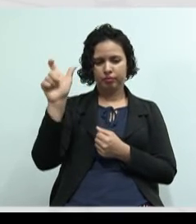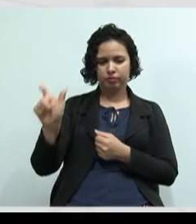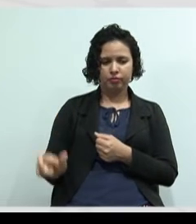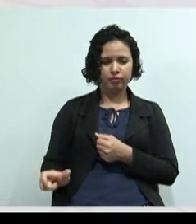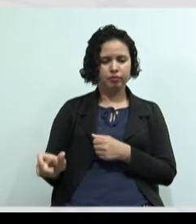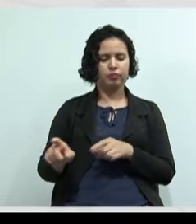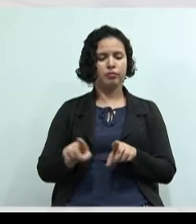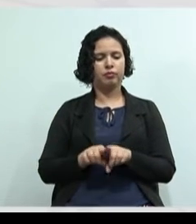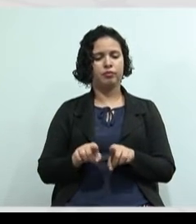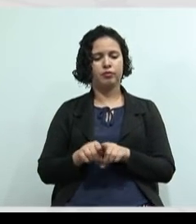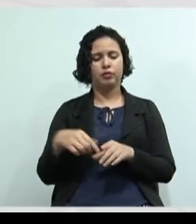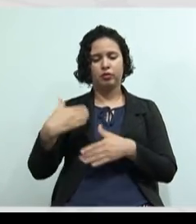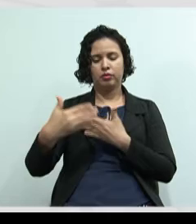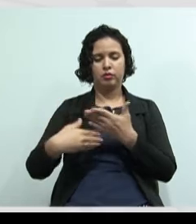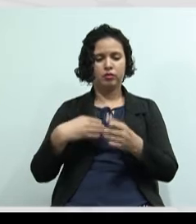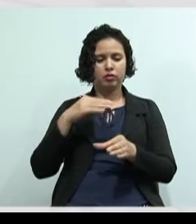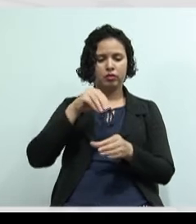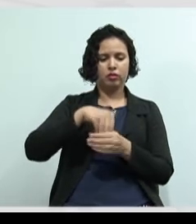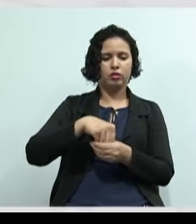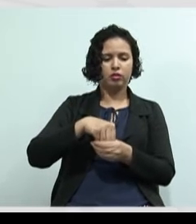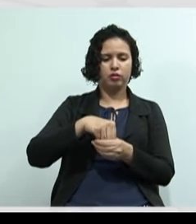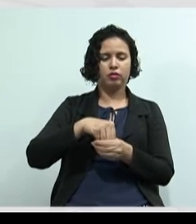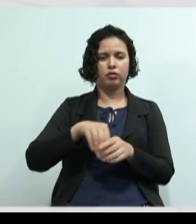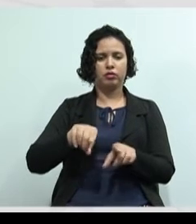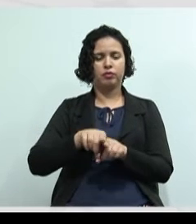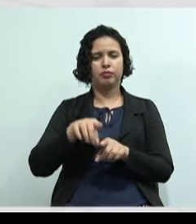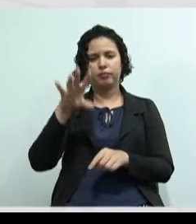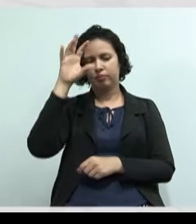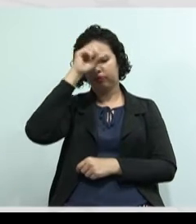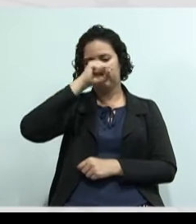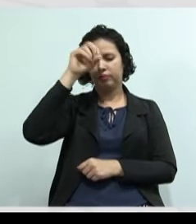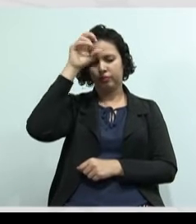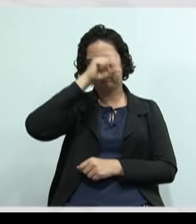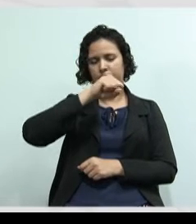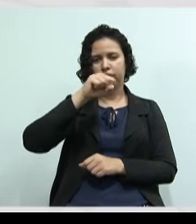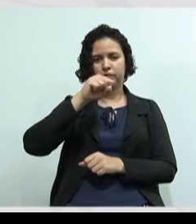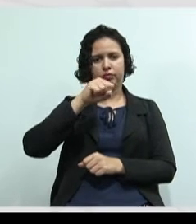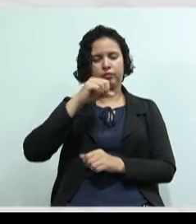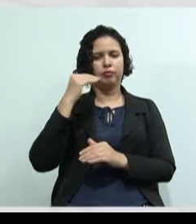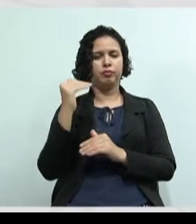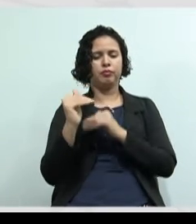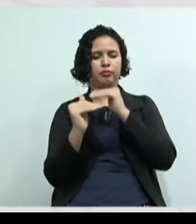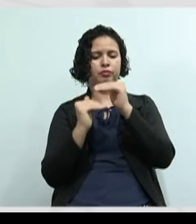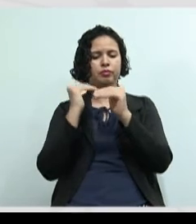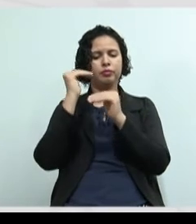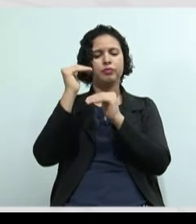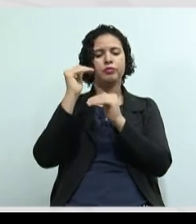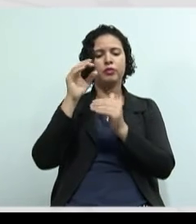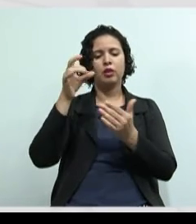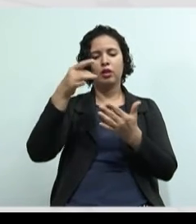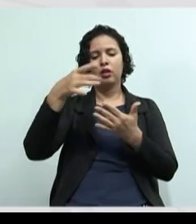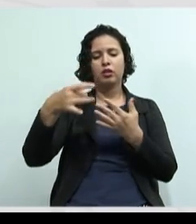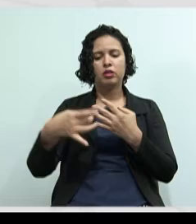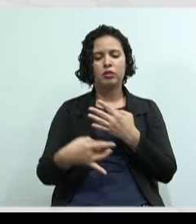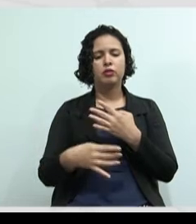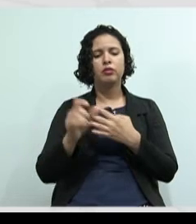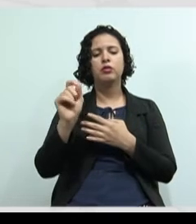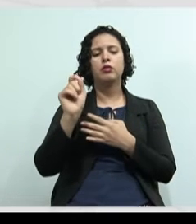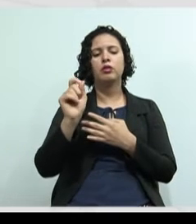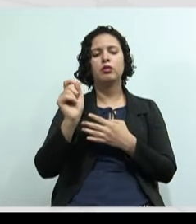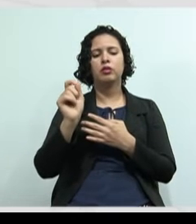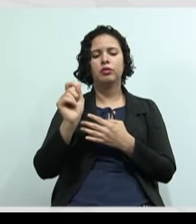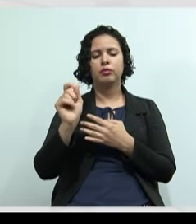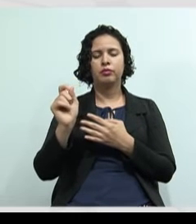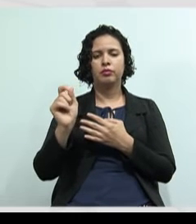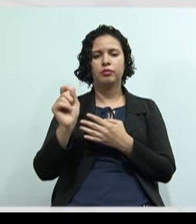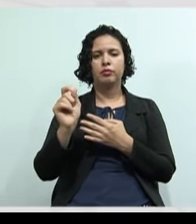a perspectiva de processos internos e a perspectiva de aprendizado e crescimento. Cada uma dessas perspectivas aqui,